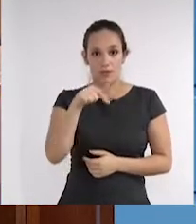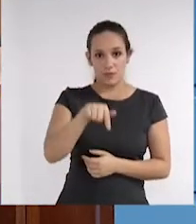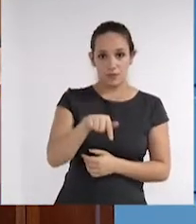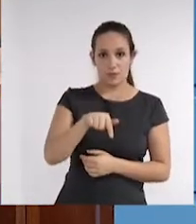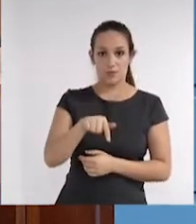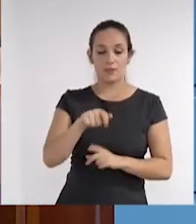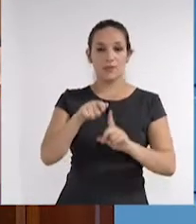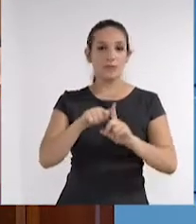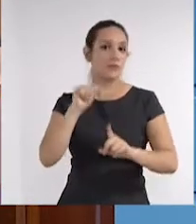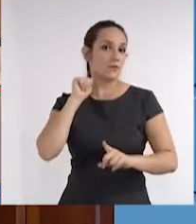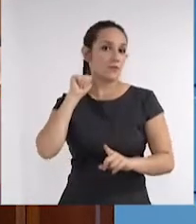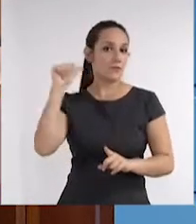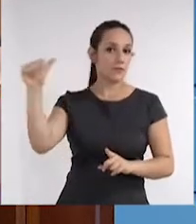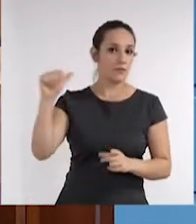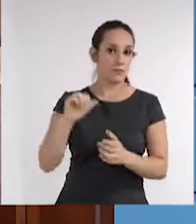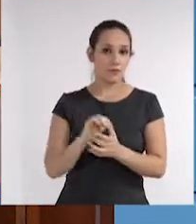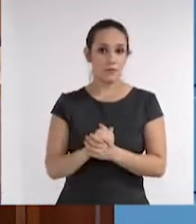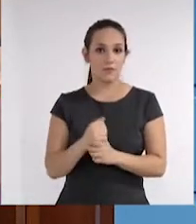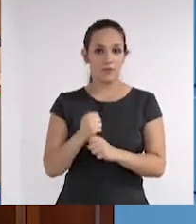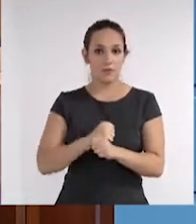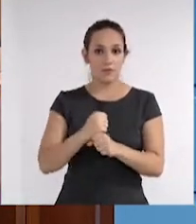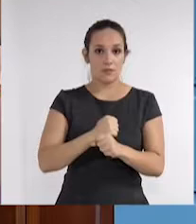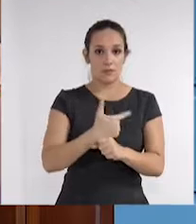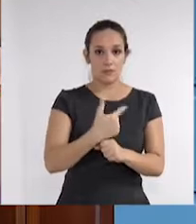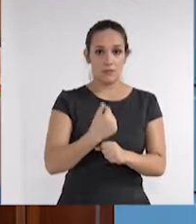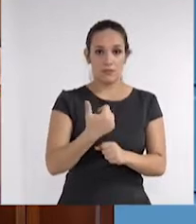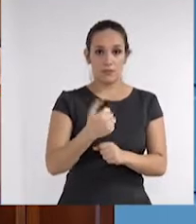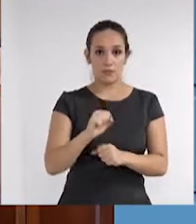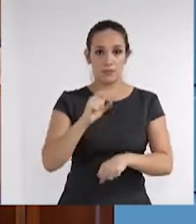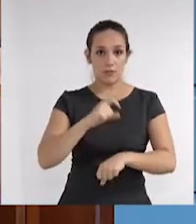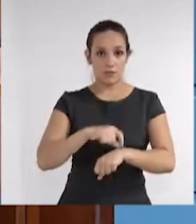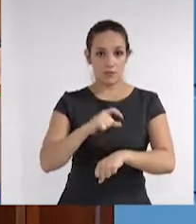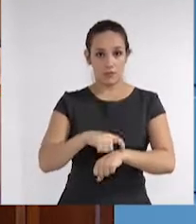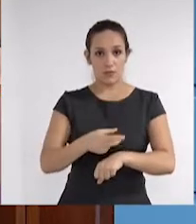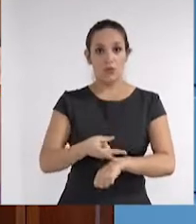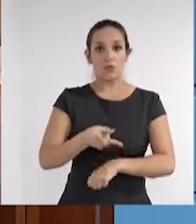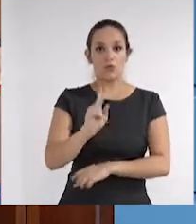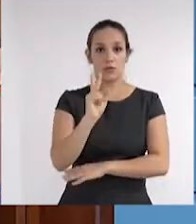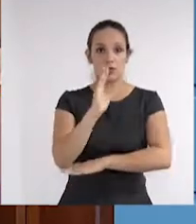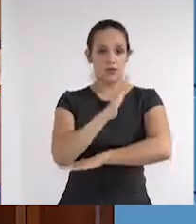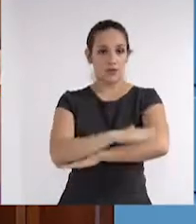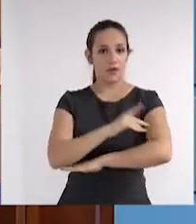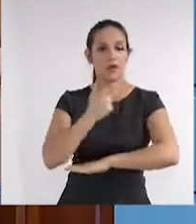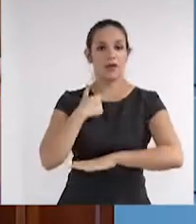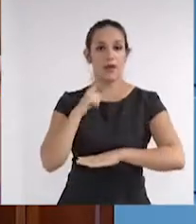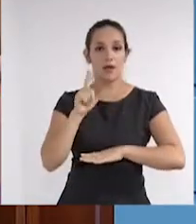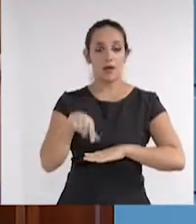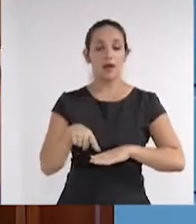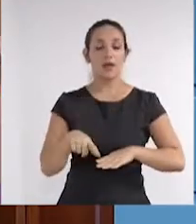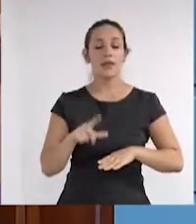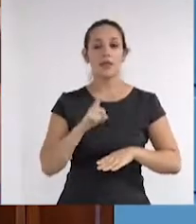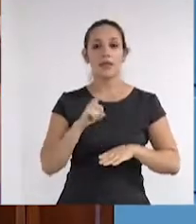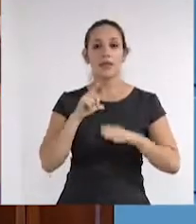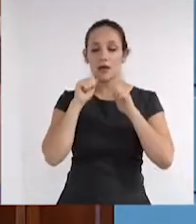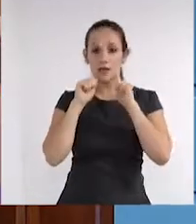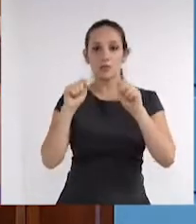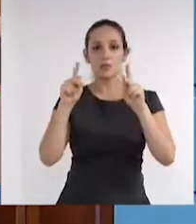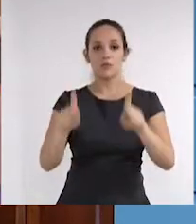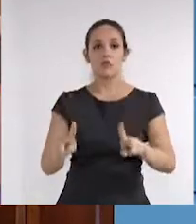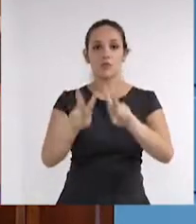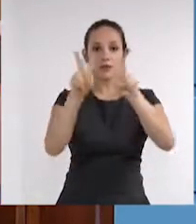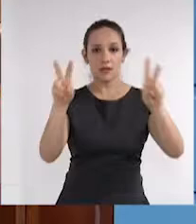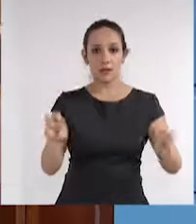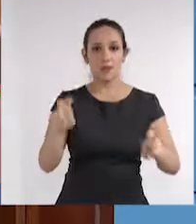abril de 2018, às 14 horas, sobre o tema Fraternidade